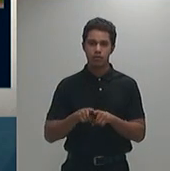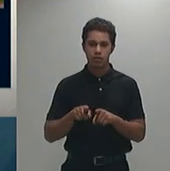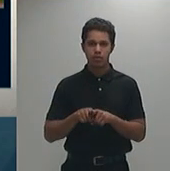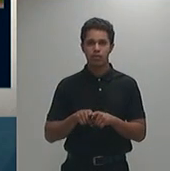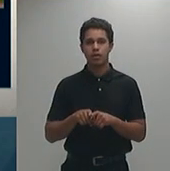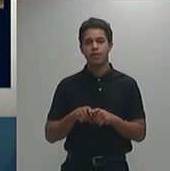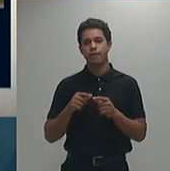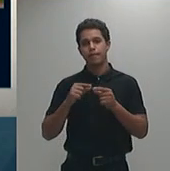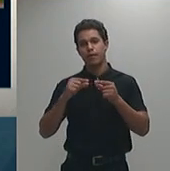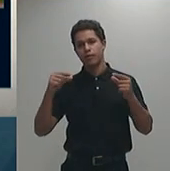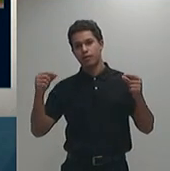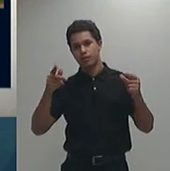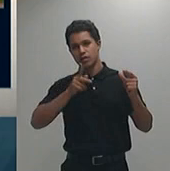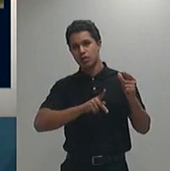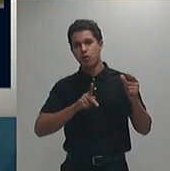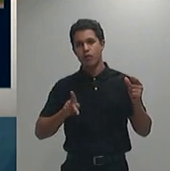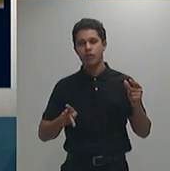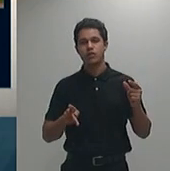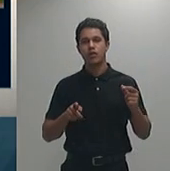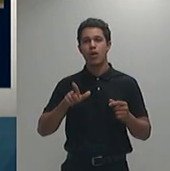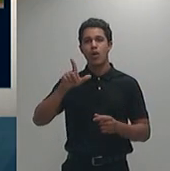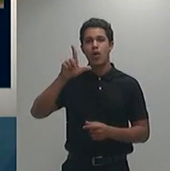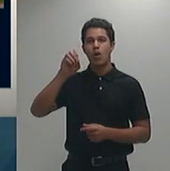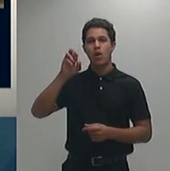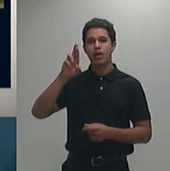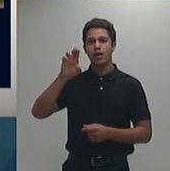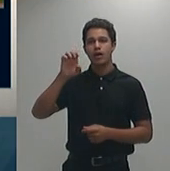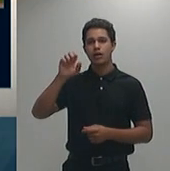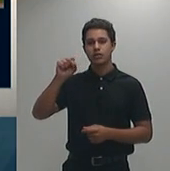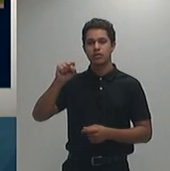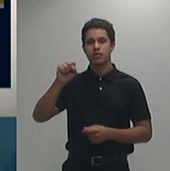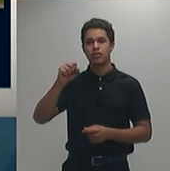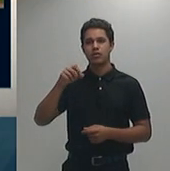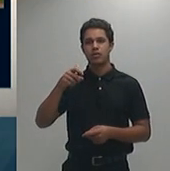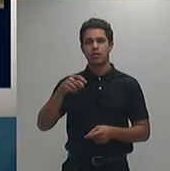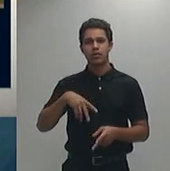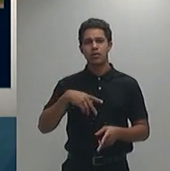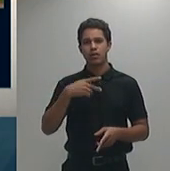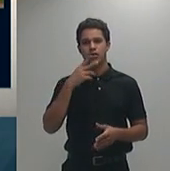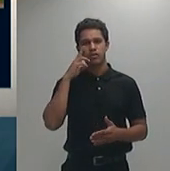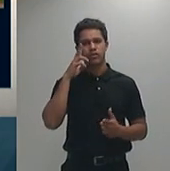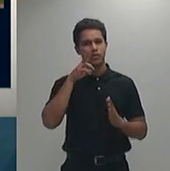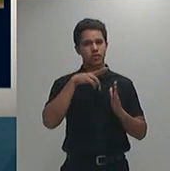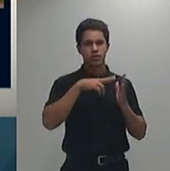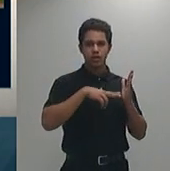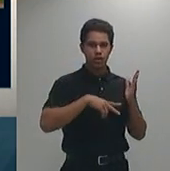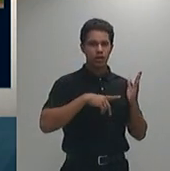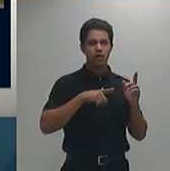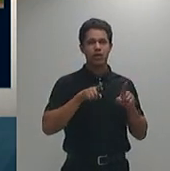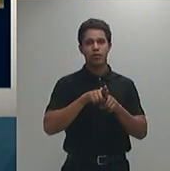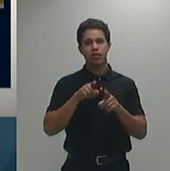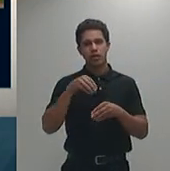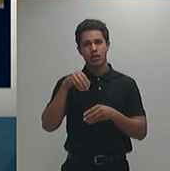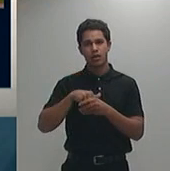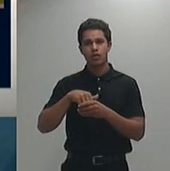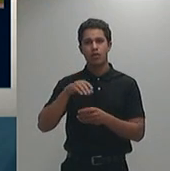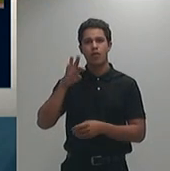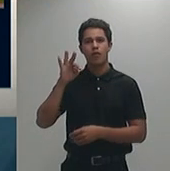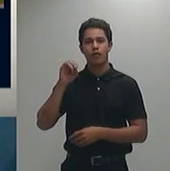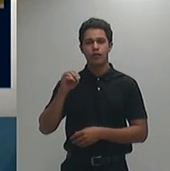padnos Rossi Lourenço e deixe de letra que consta no meu no meu voto